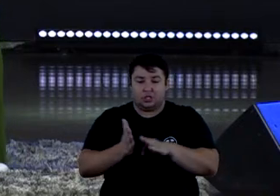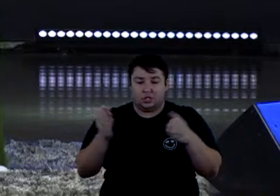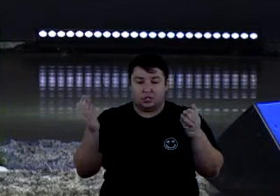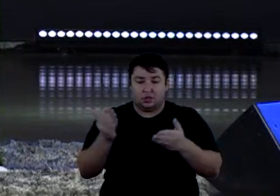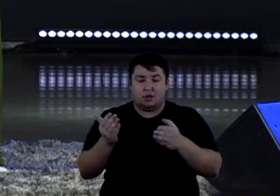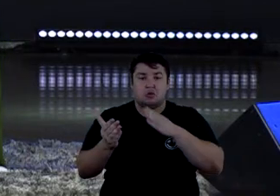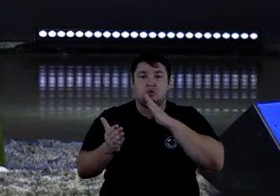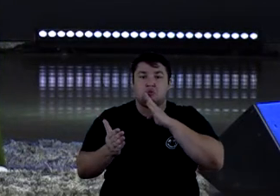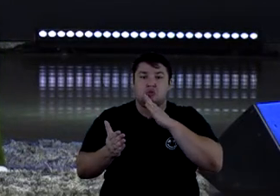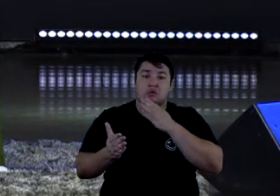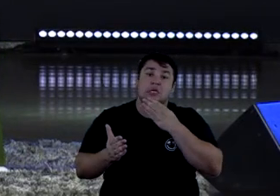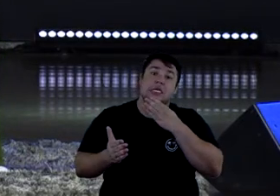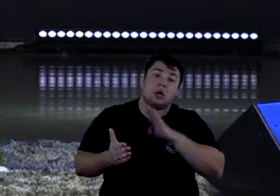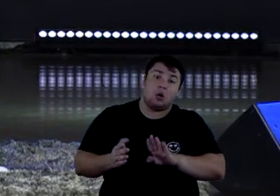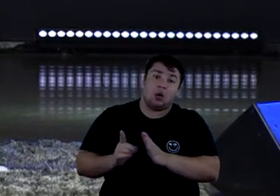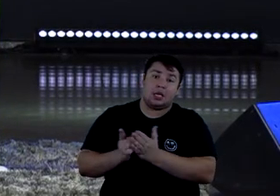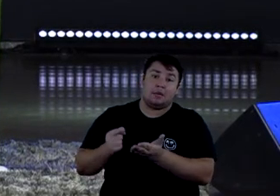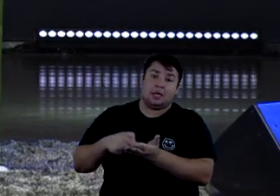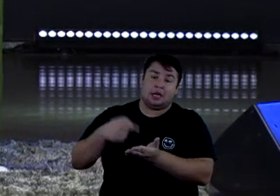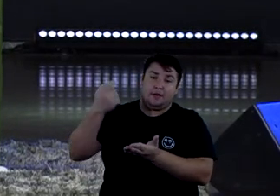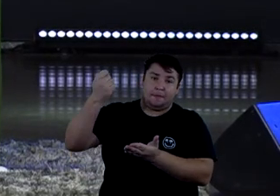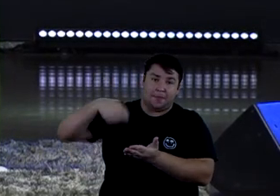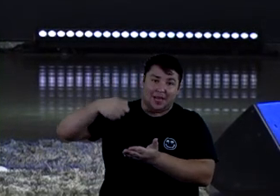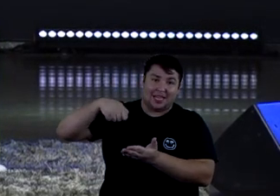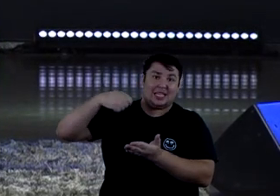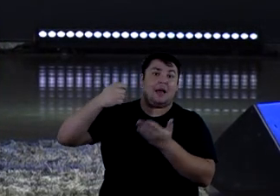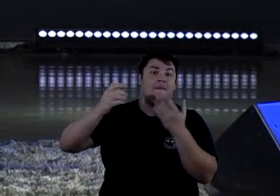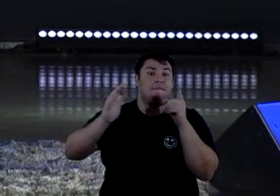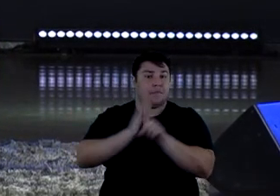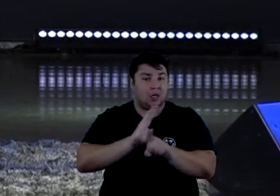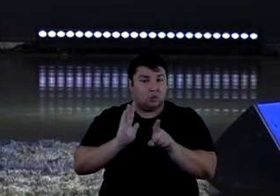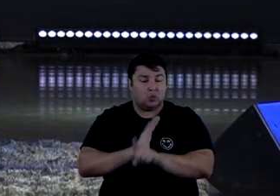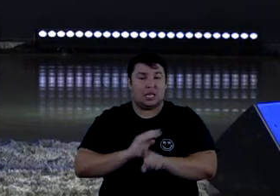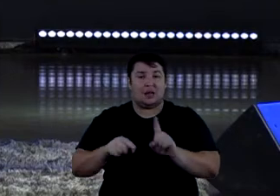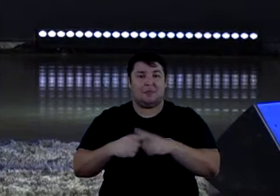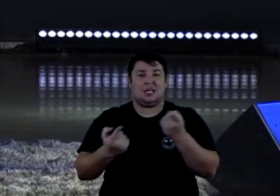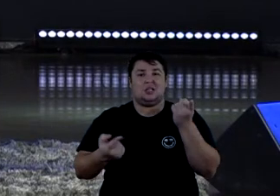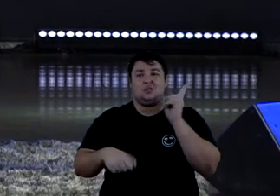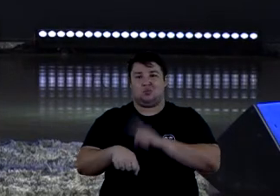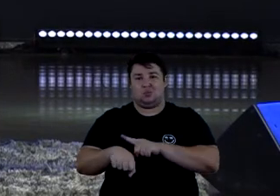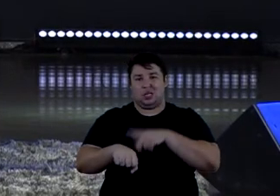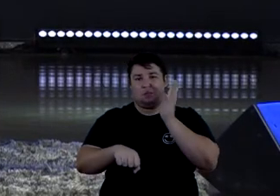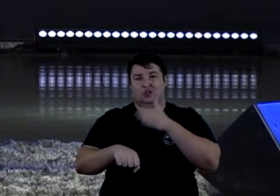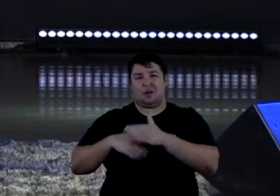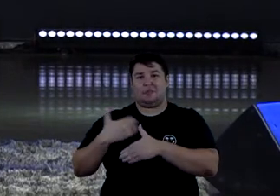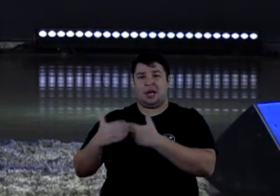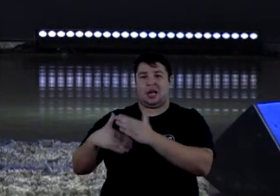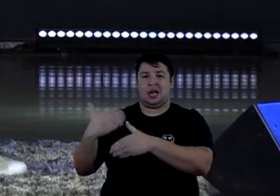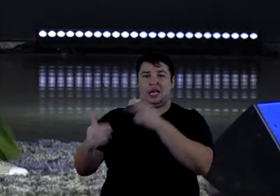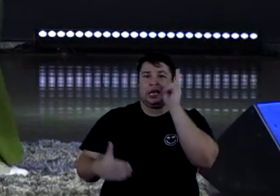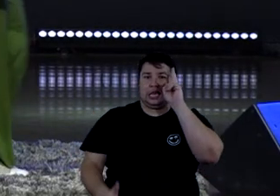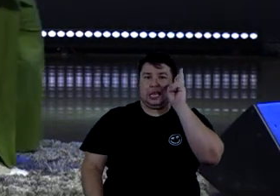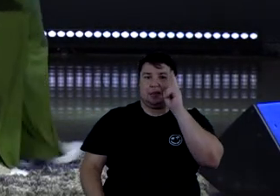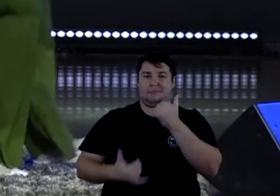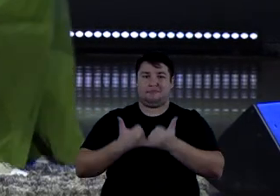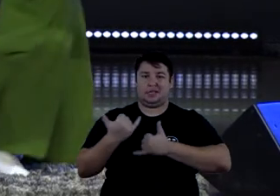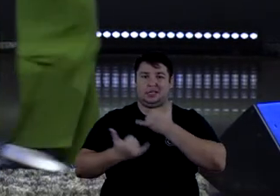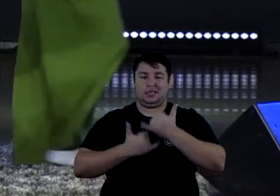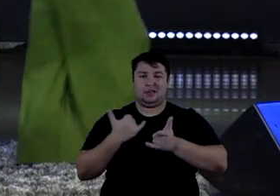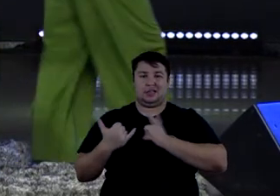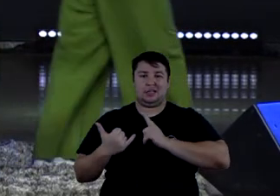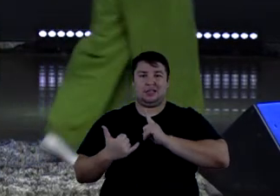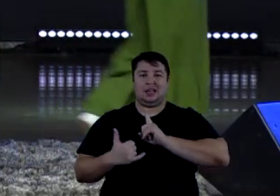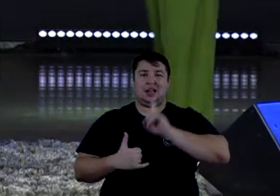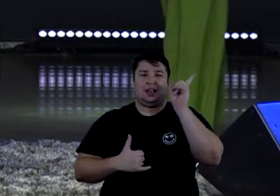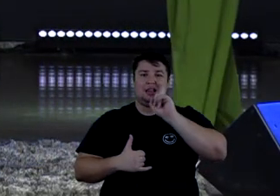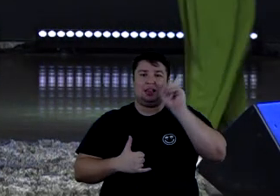a palavra tem que perguntar. Agora, você já tem um tempo de caminhada. Lembra aquele brinquedo que tinha no Play